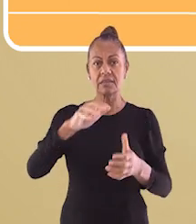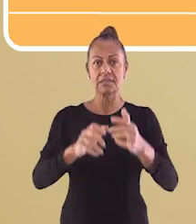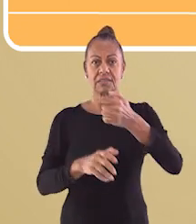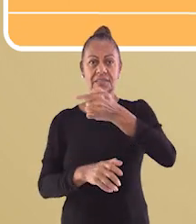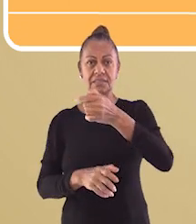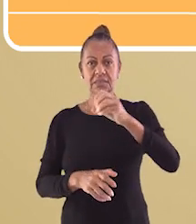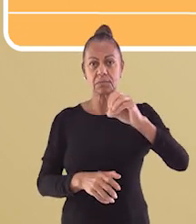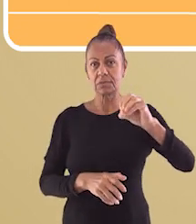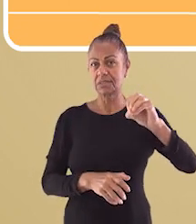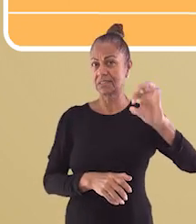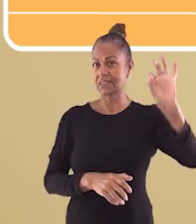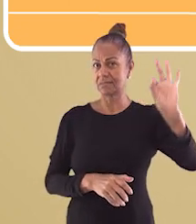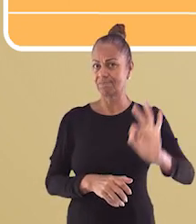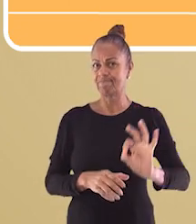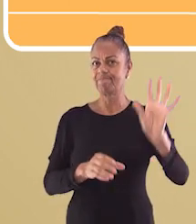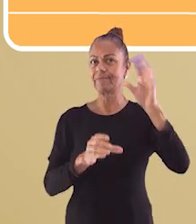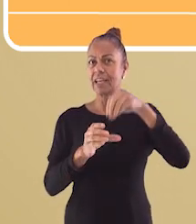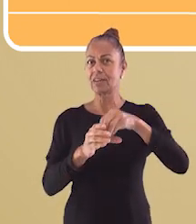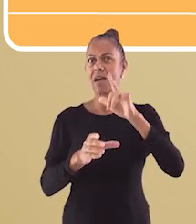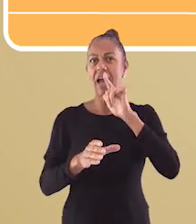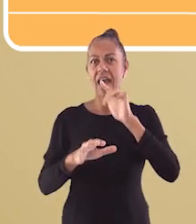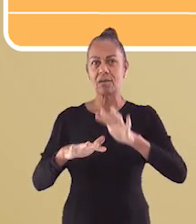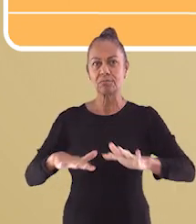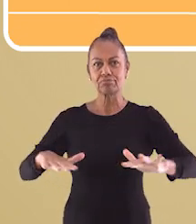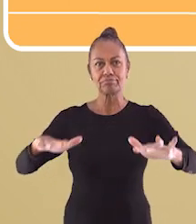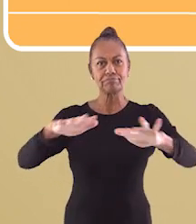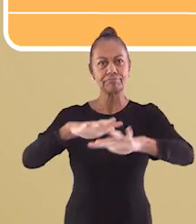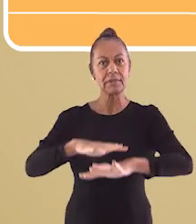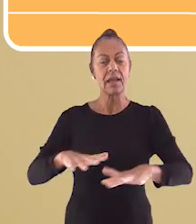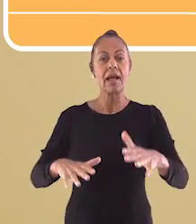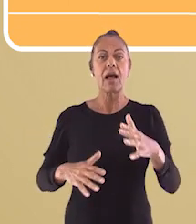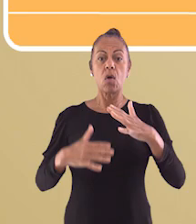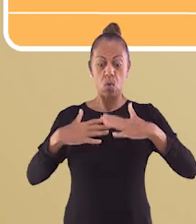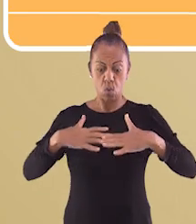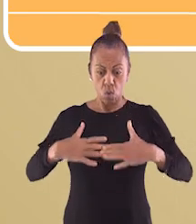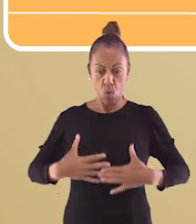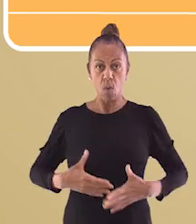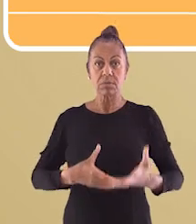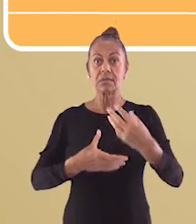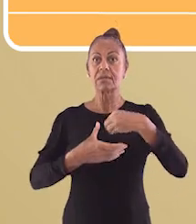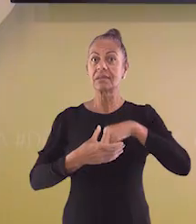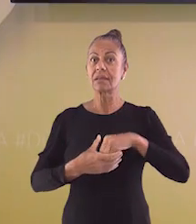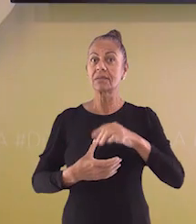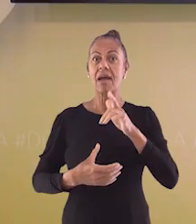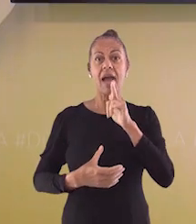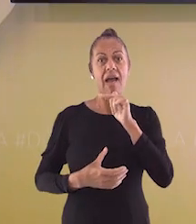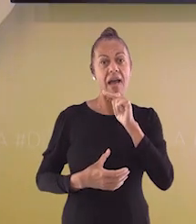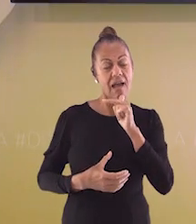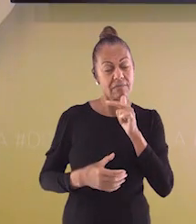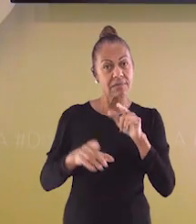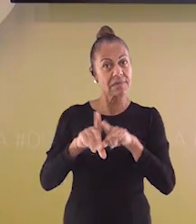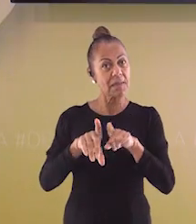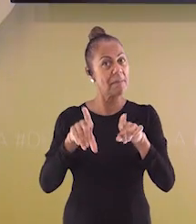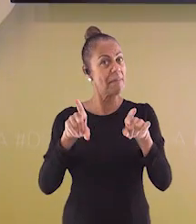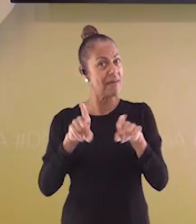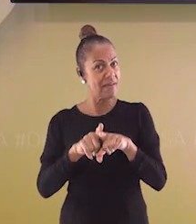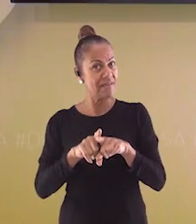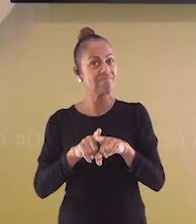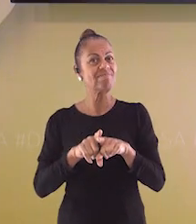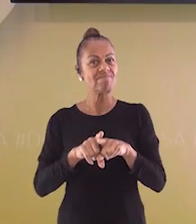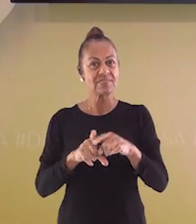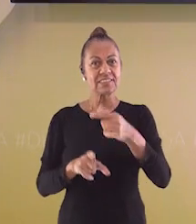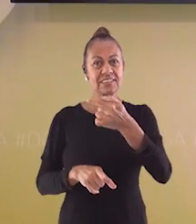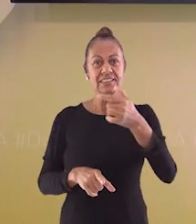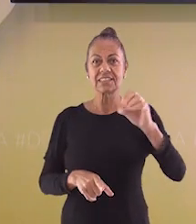por água. A gente tem 70% do nosso corpo preenchido por água. E as plantas têm de 80% a 90%, ou seja, sem